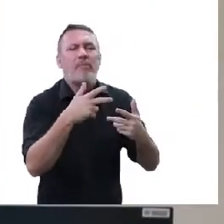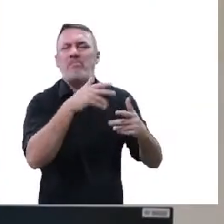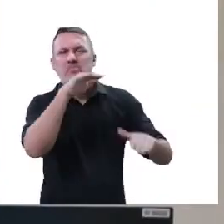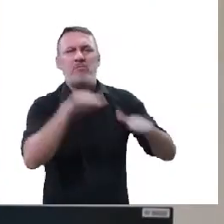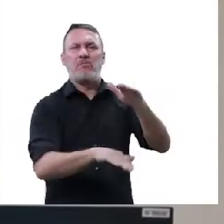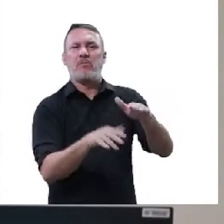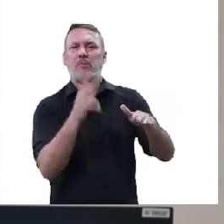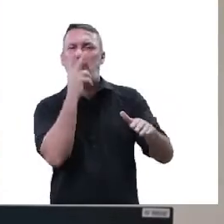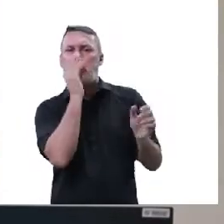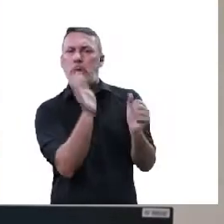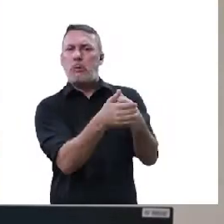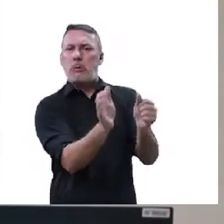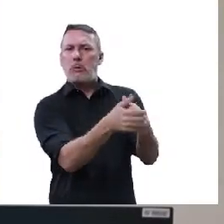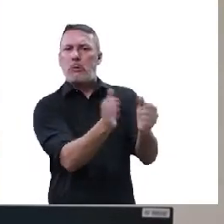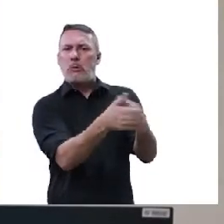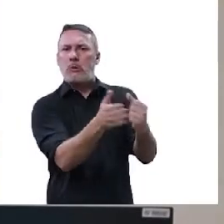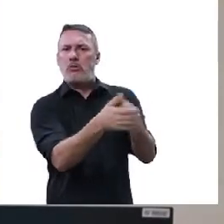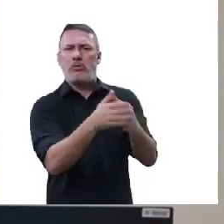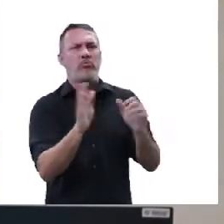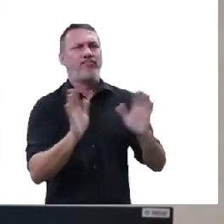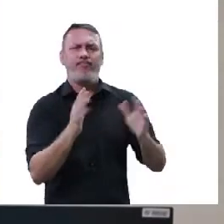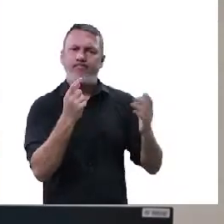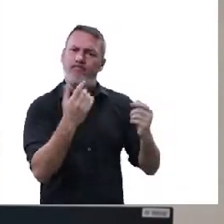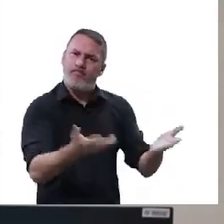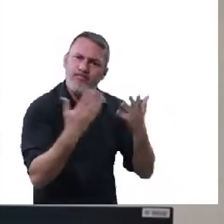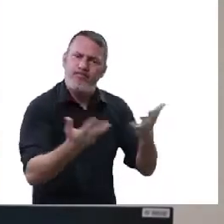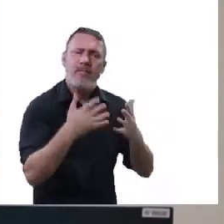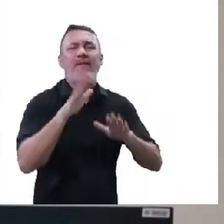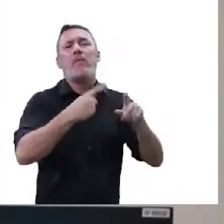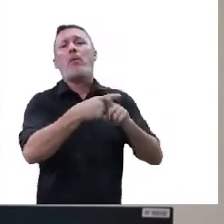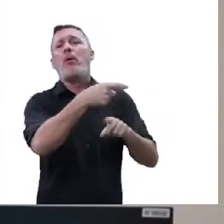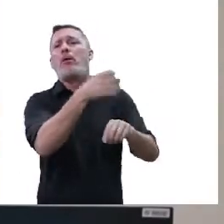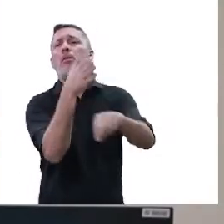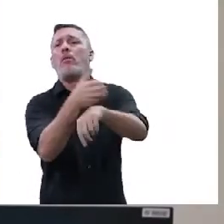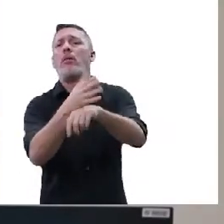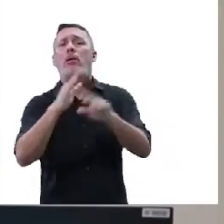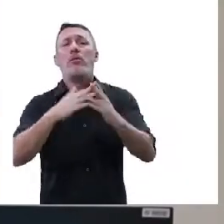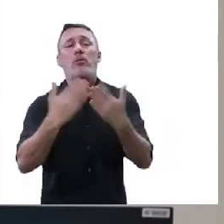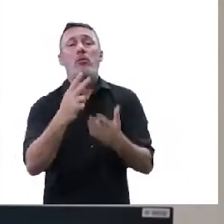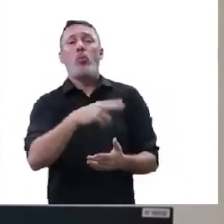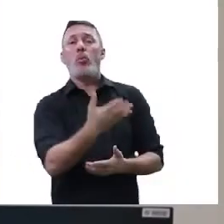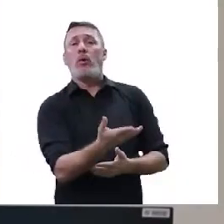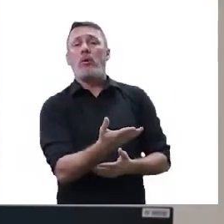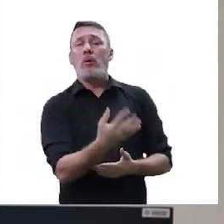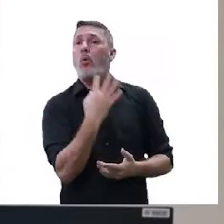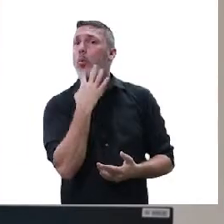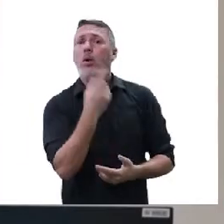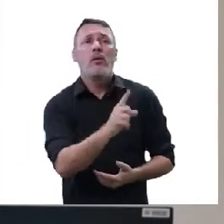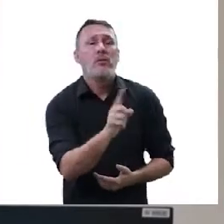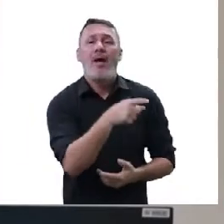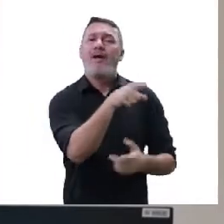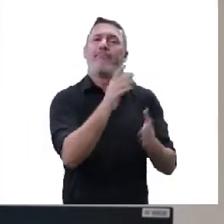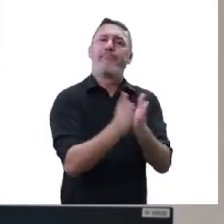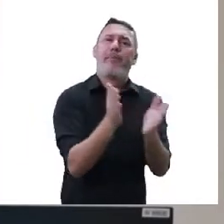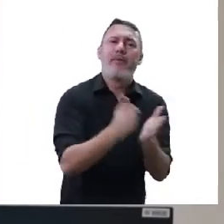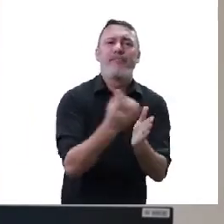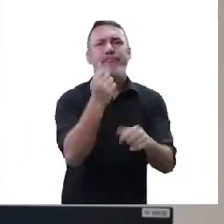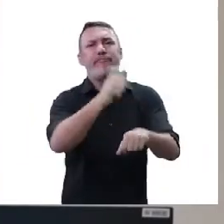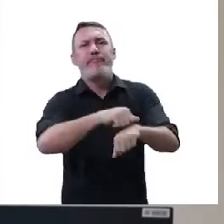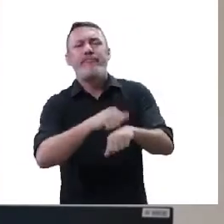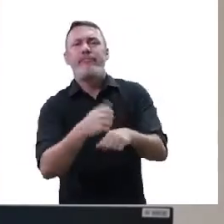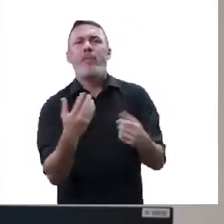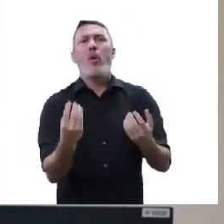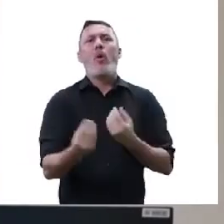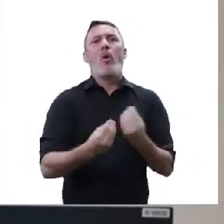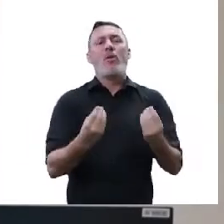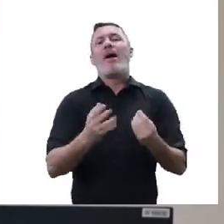sociedade. Aquele sujeito que não teve acesso, às vezes, à educação, aquele sujeito que não tinha uma condição boa financeira, que